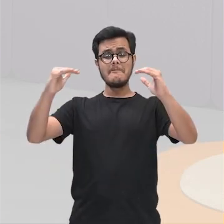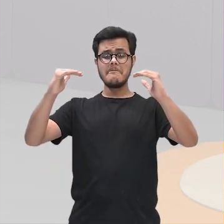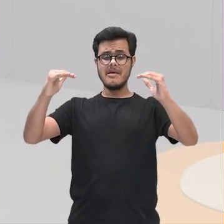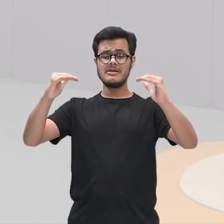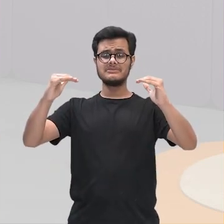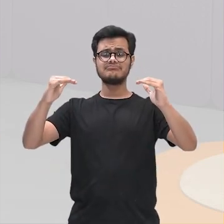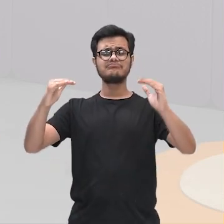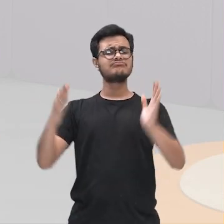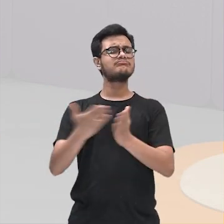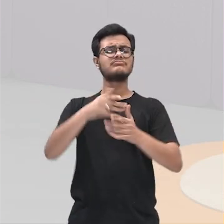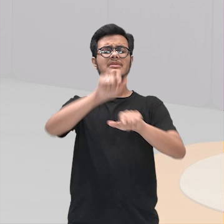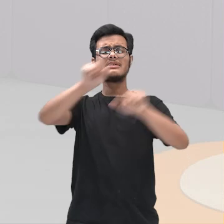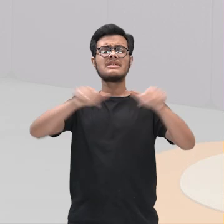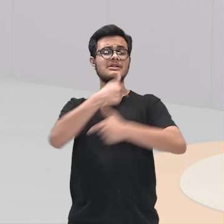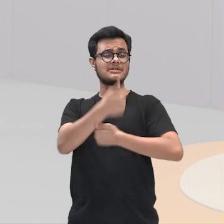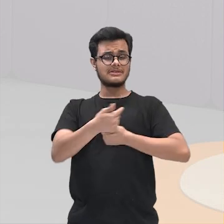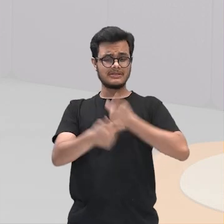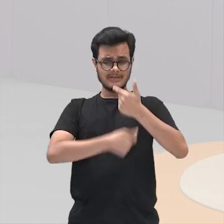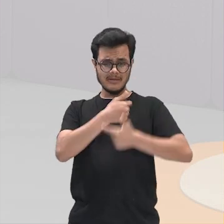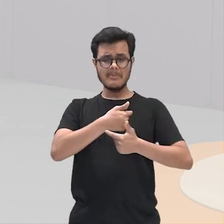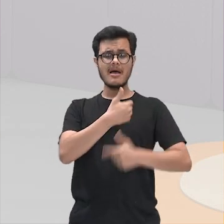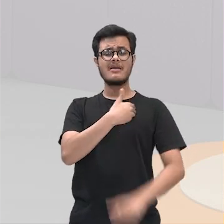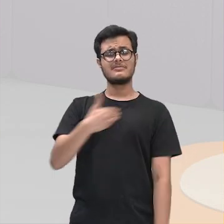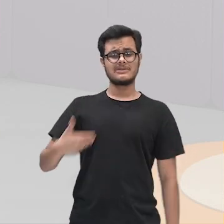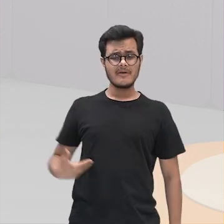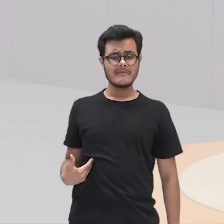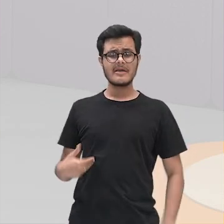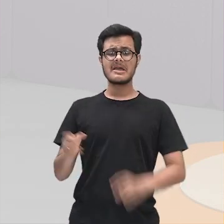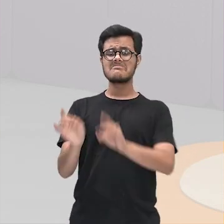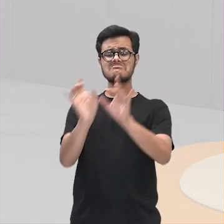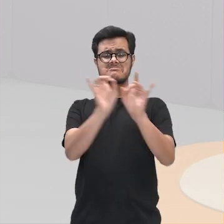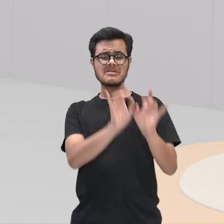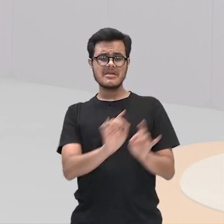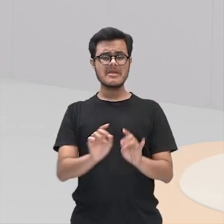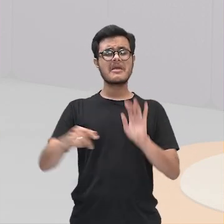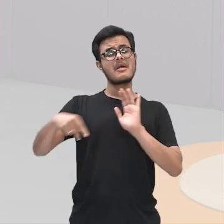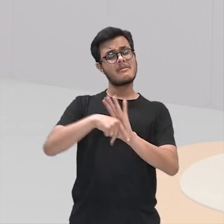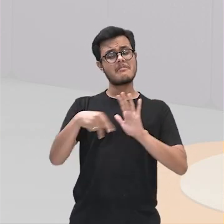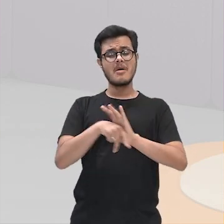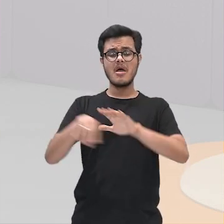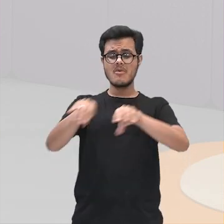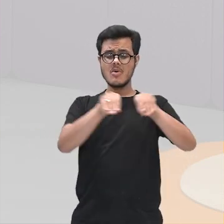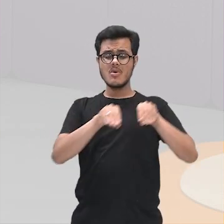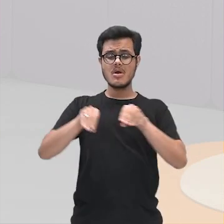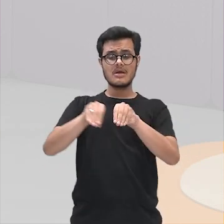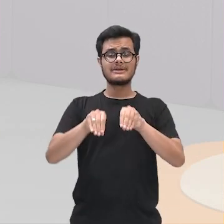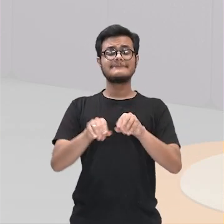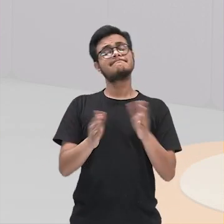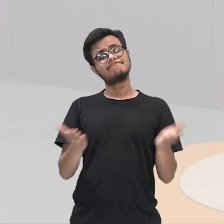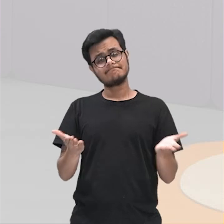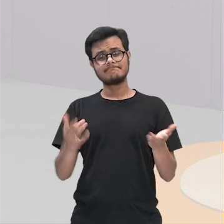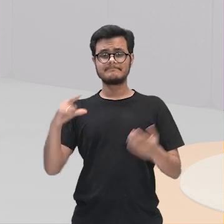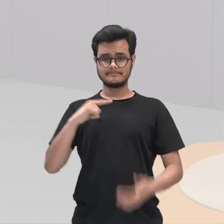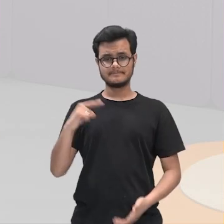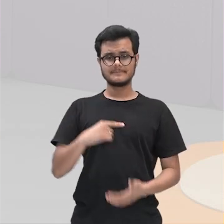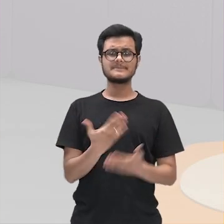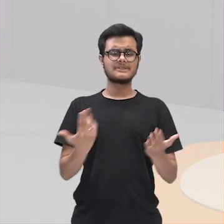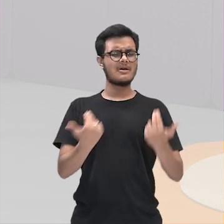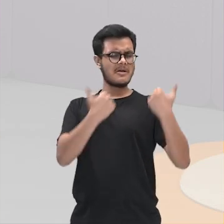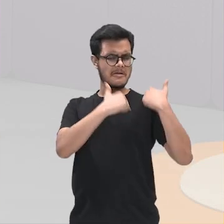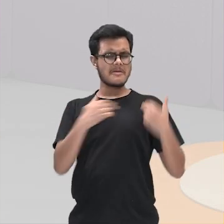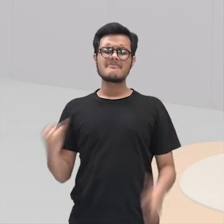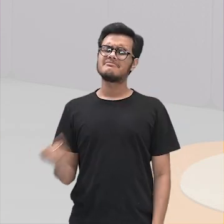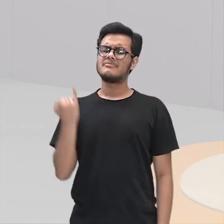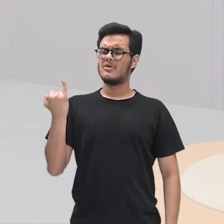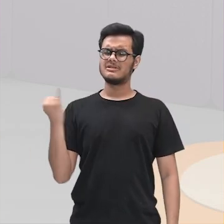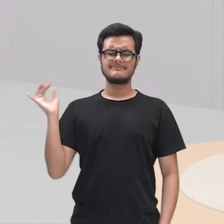que incluíam funcionários públicos, comerciantes e proprietários de terras, e essas camadas desempenhavam papéis